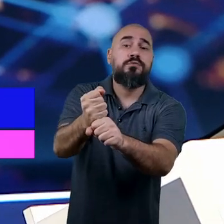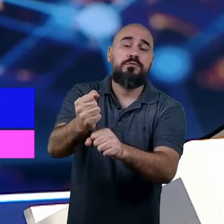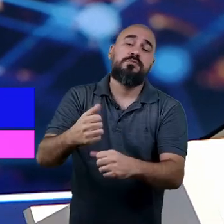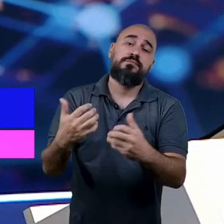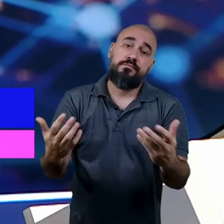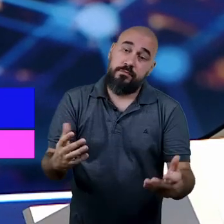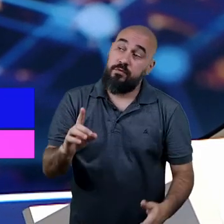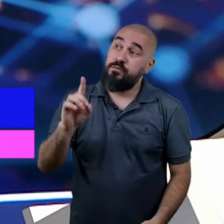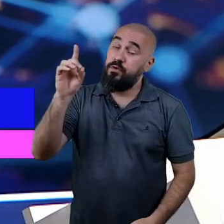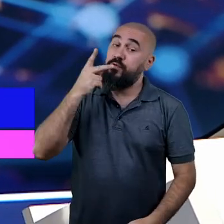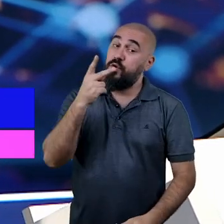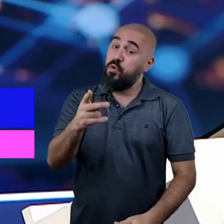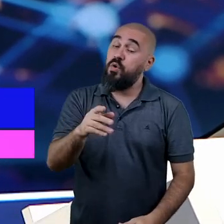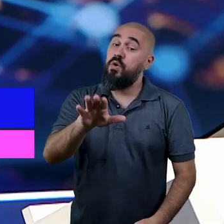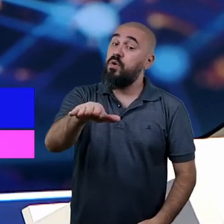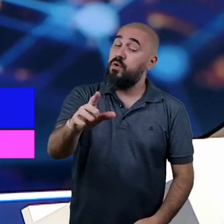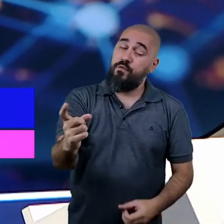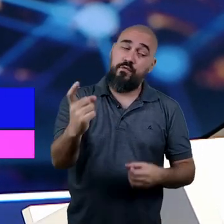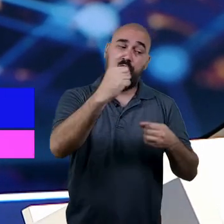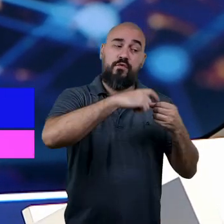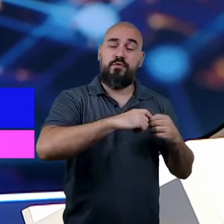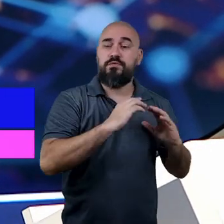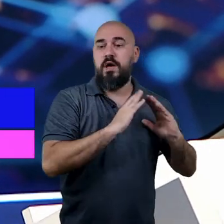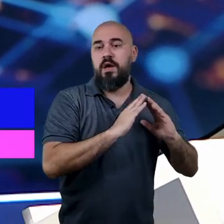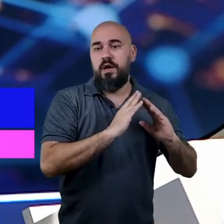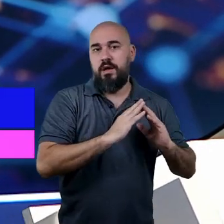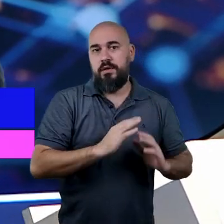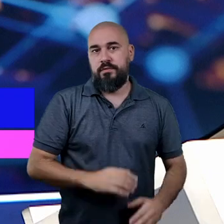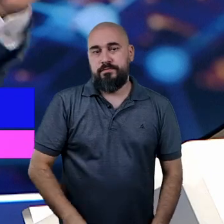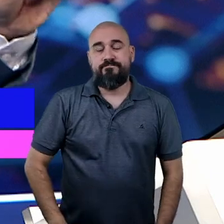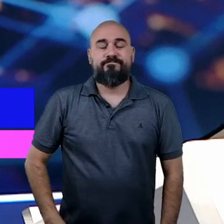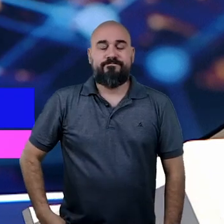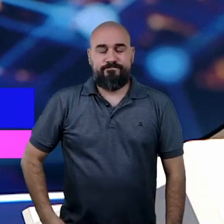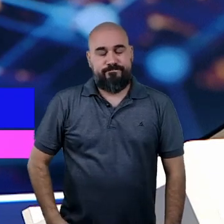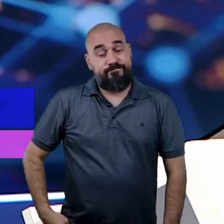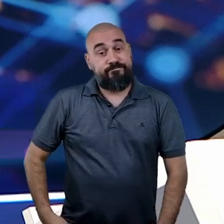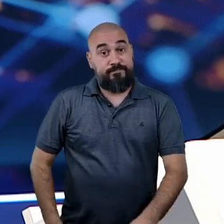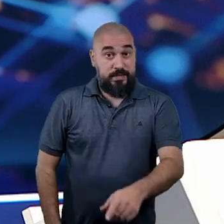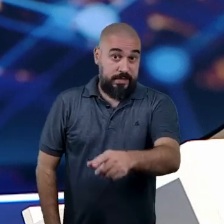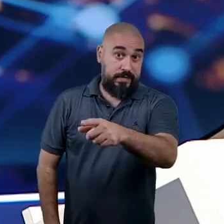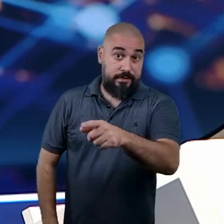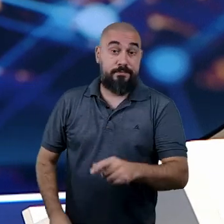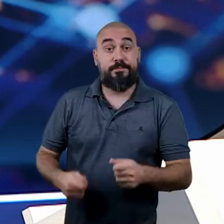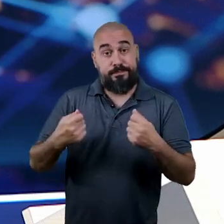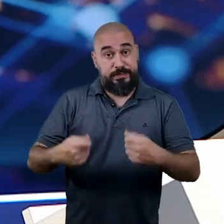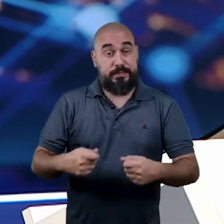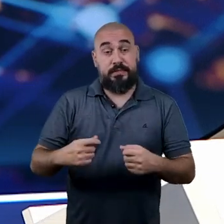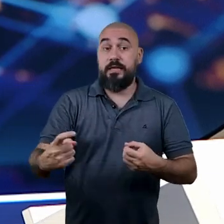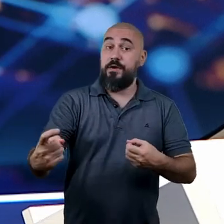diz que era hora dele voltar. Ele tinha que regressar à sua casa.